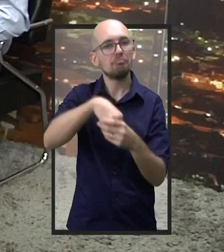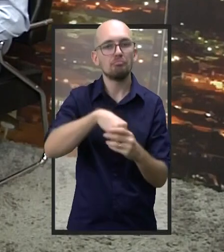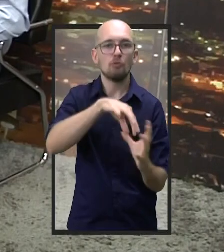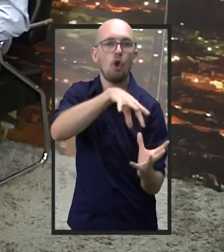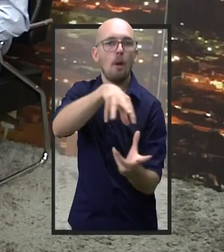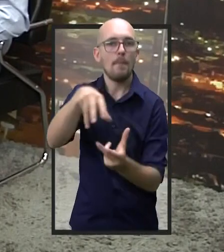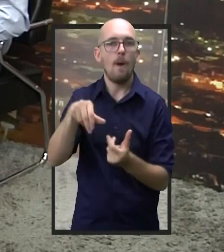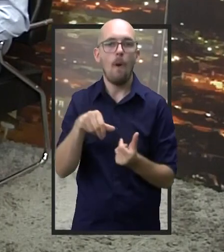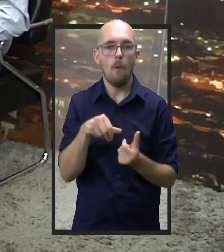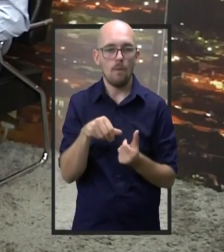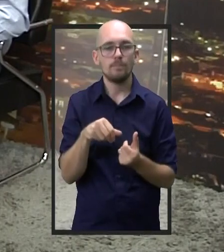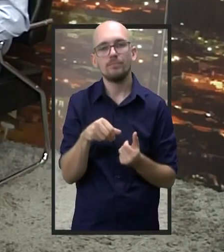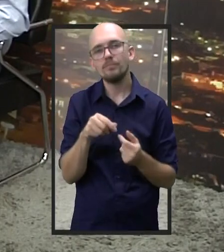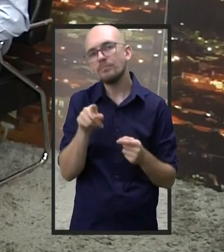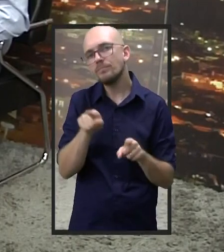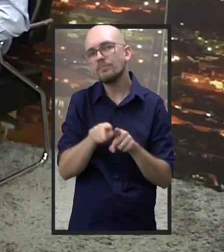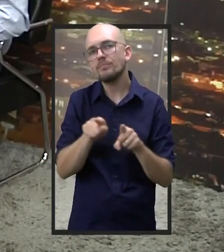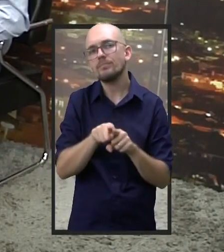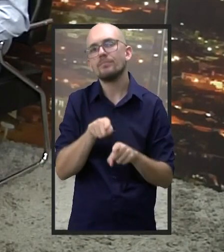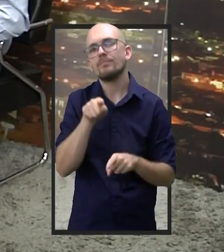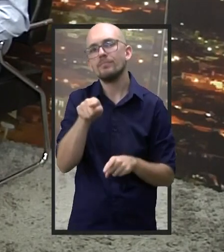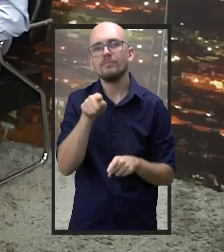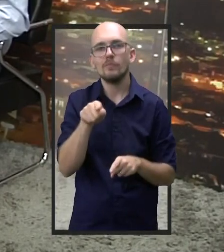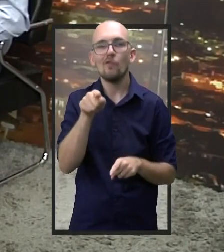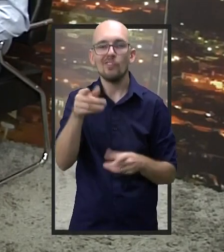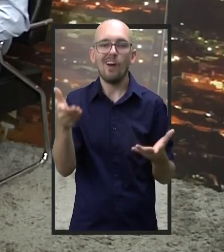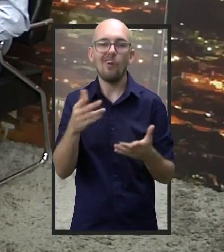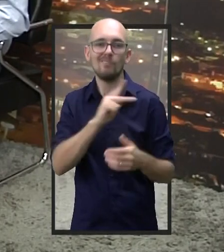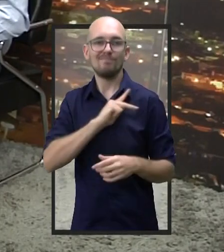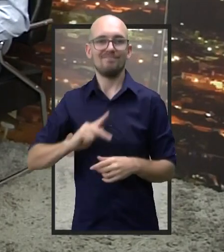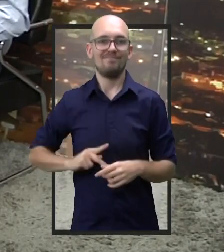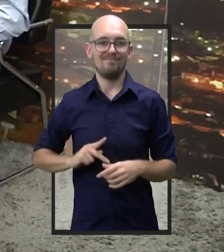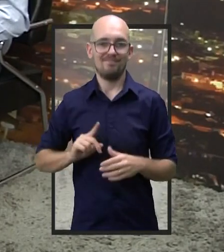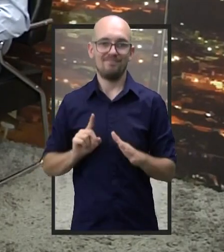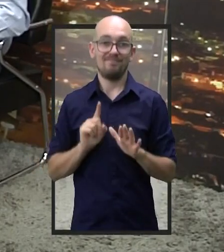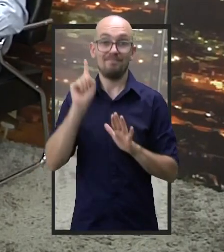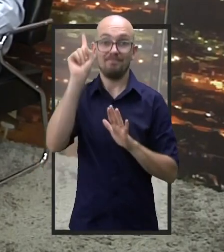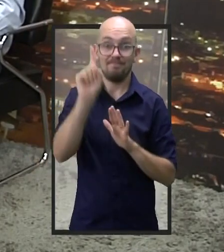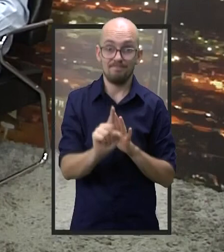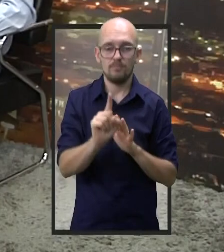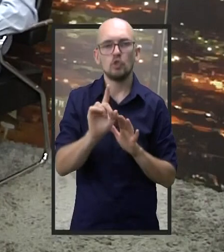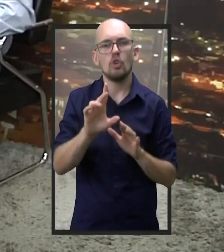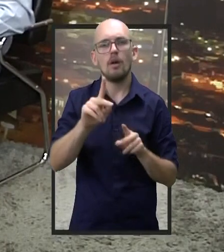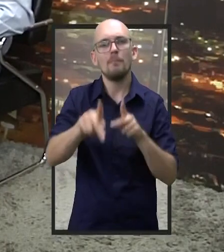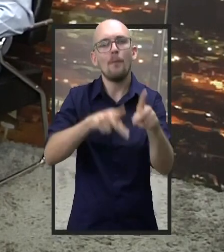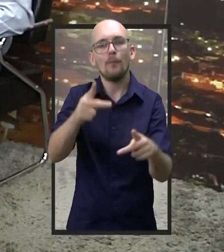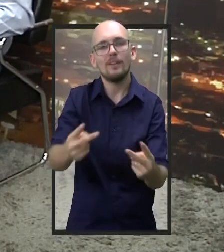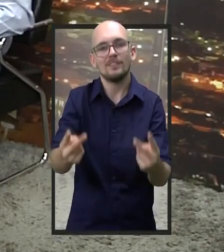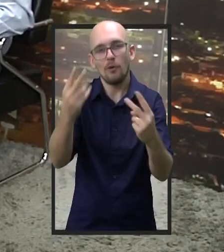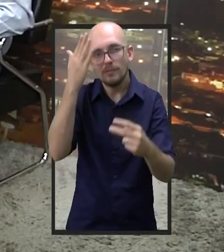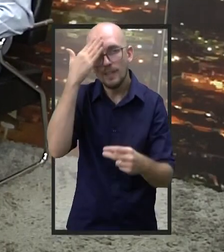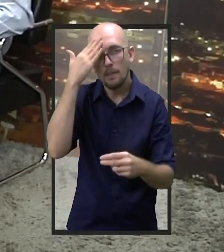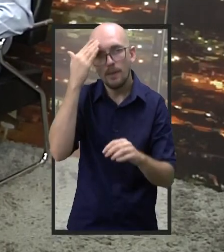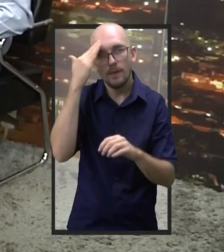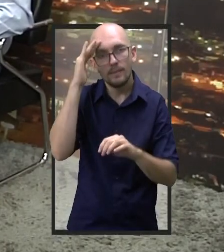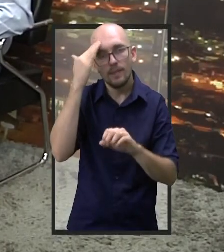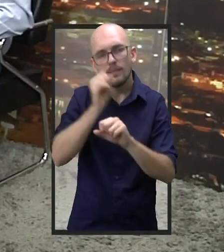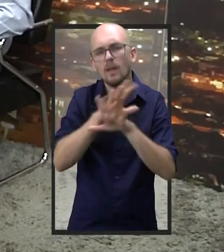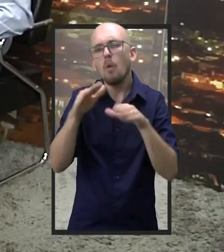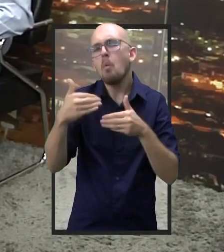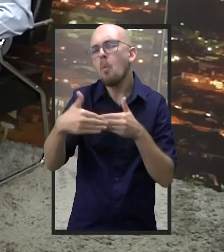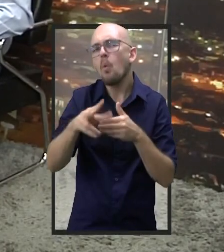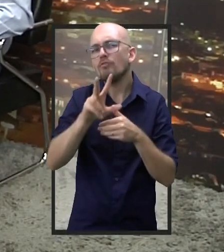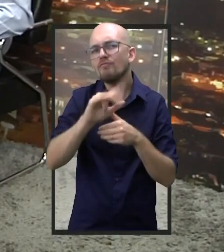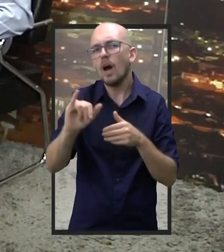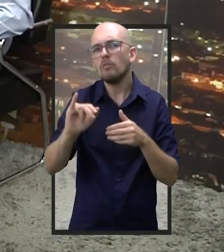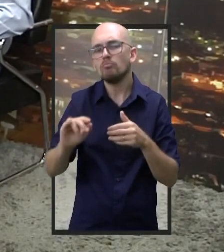global. E nesse aspecto, a sua presidência, até para que a população entenda, quando você começar a atuar